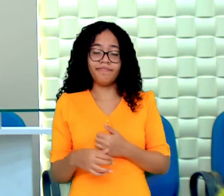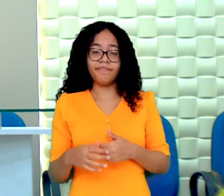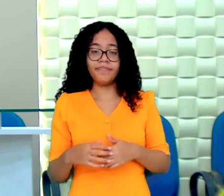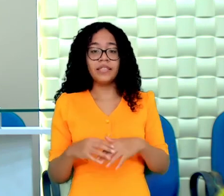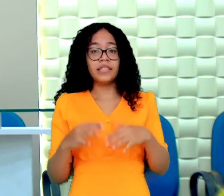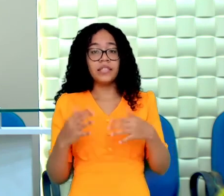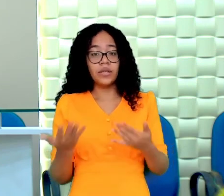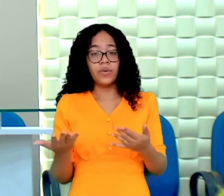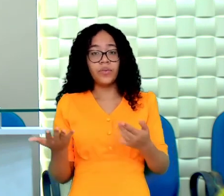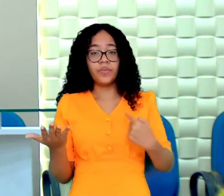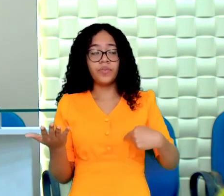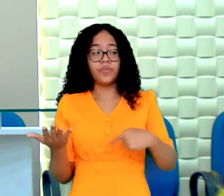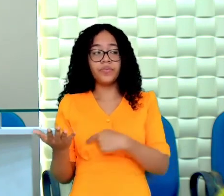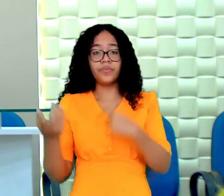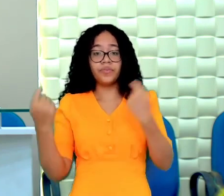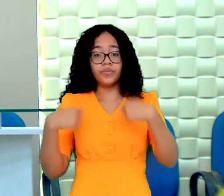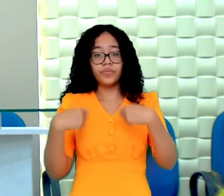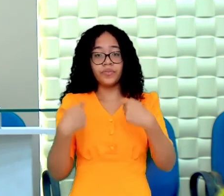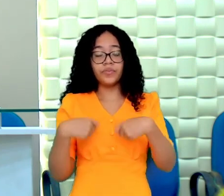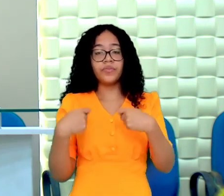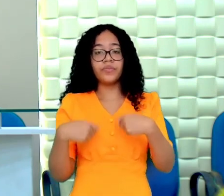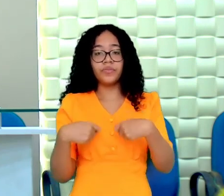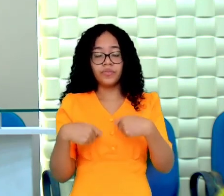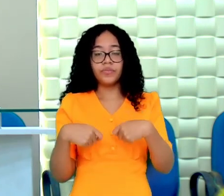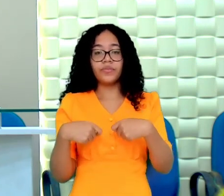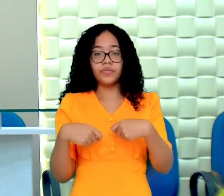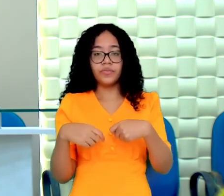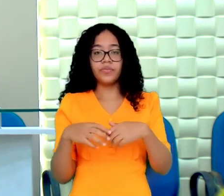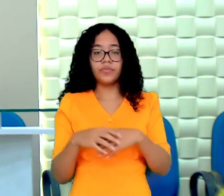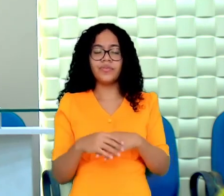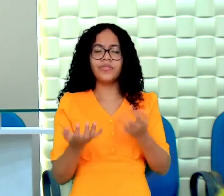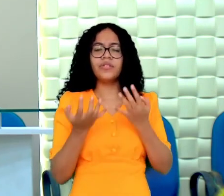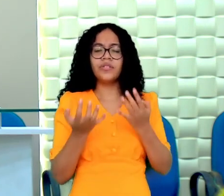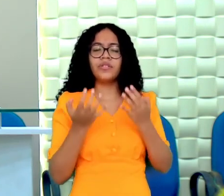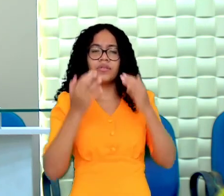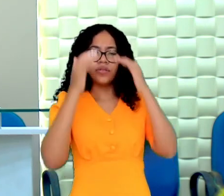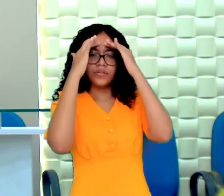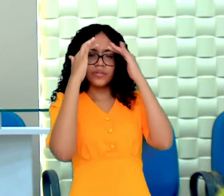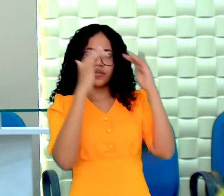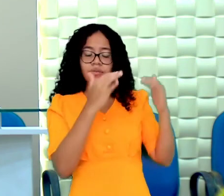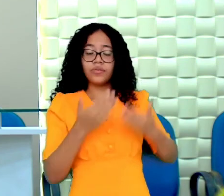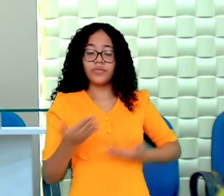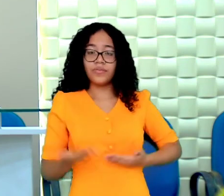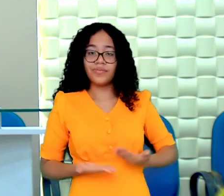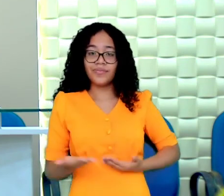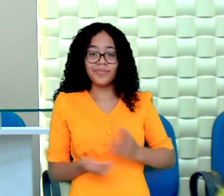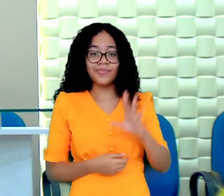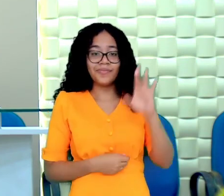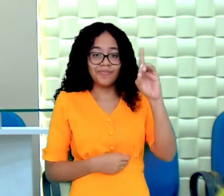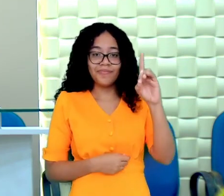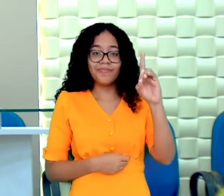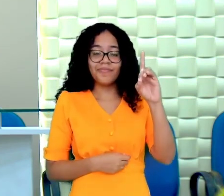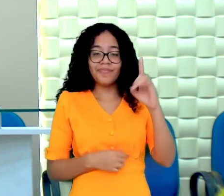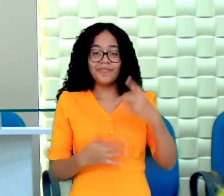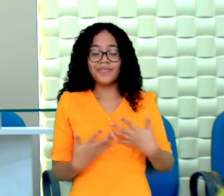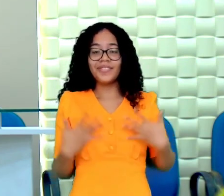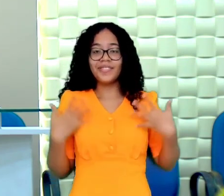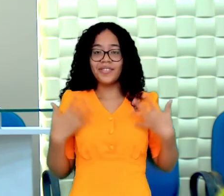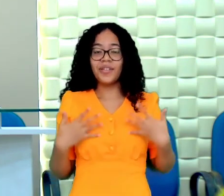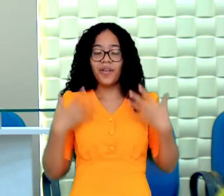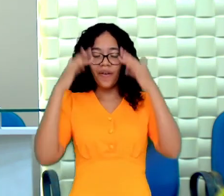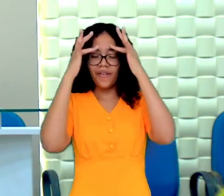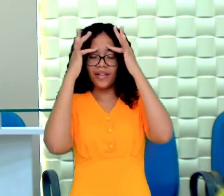Então, nós precisamos estar dispostos a servir ao Senhor com alegria e com